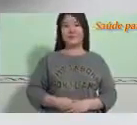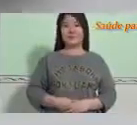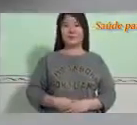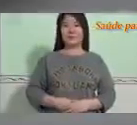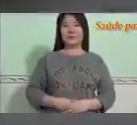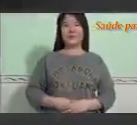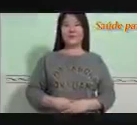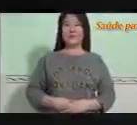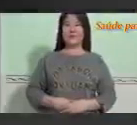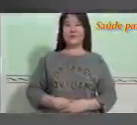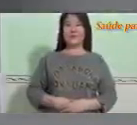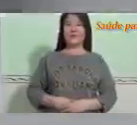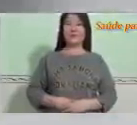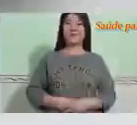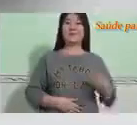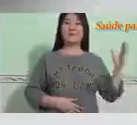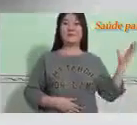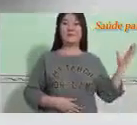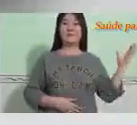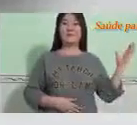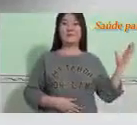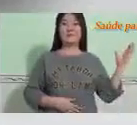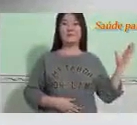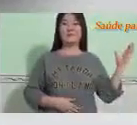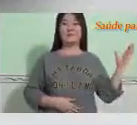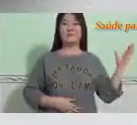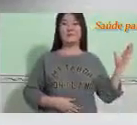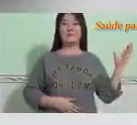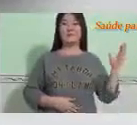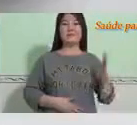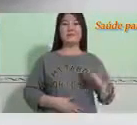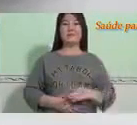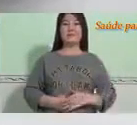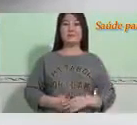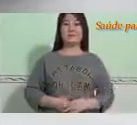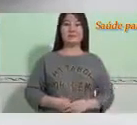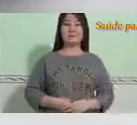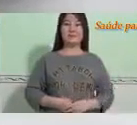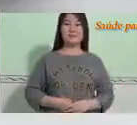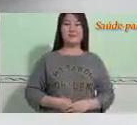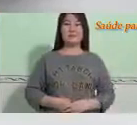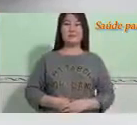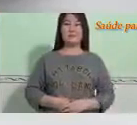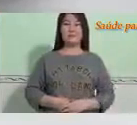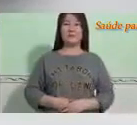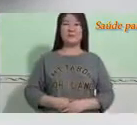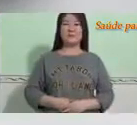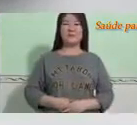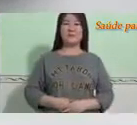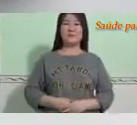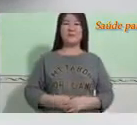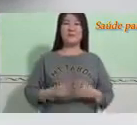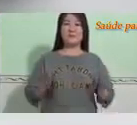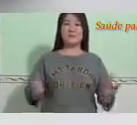do corpo dos peixes sem causar nenhum dano, isto significa que essa substância é compatível com um organismo vivo e